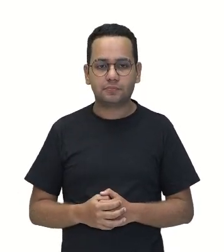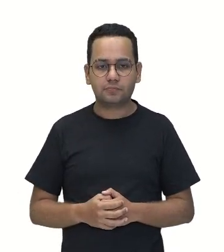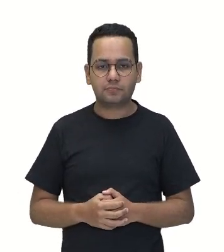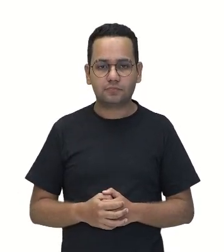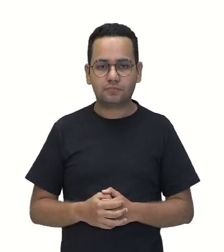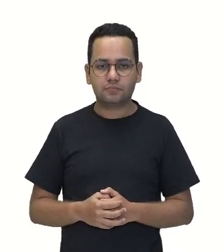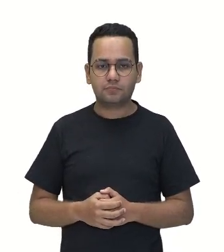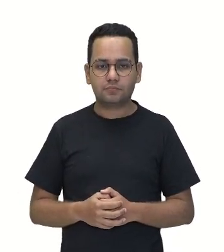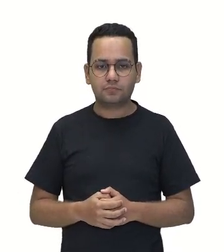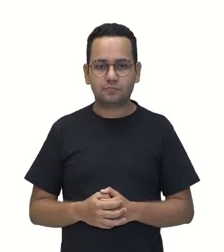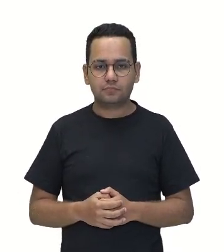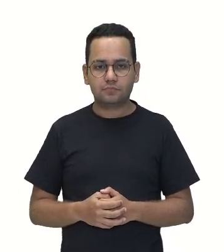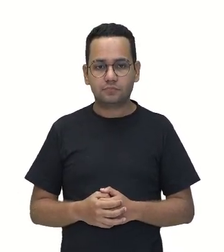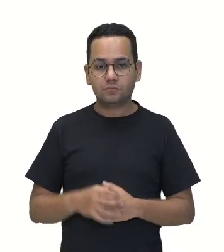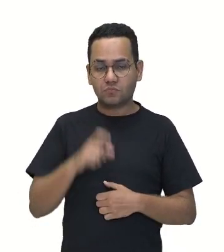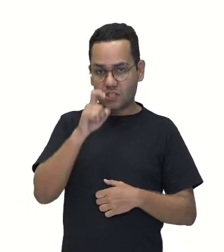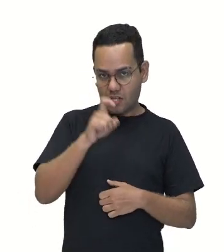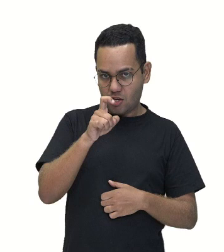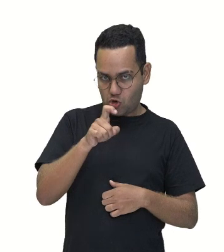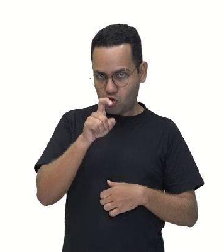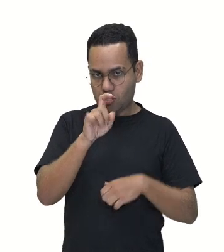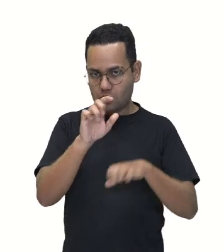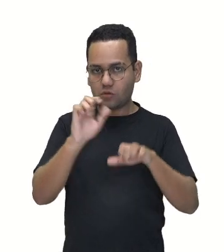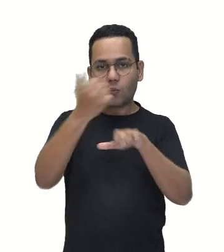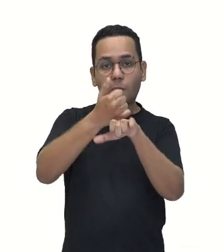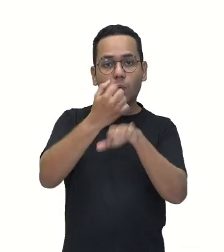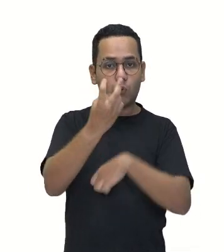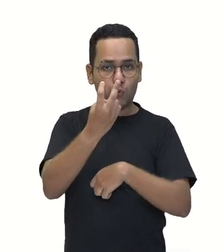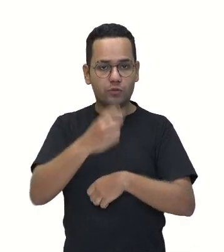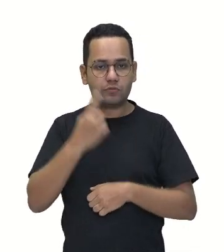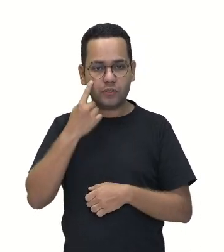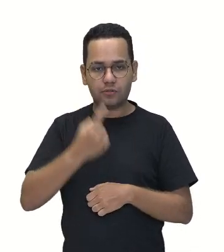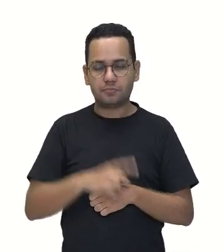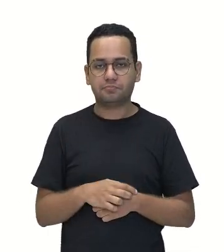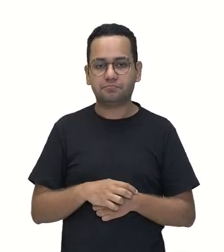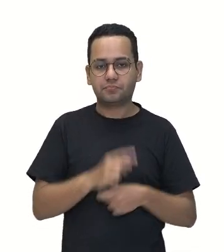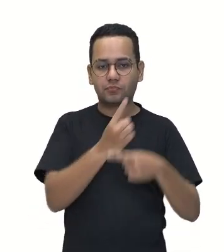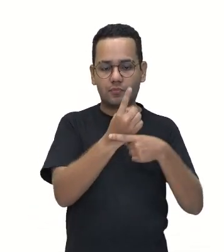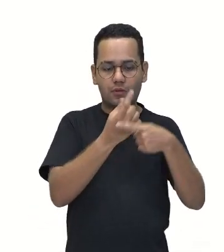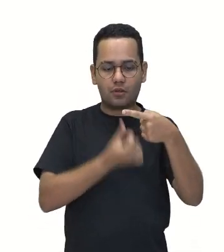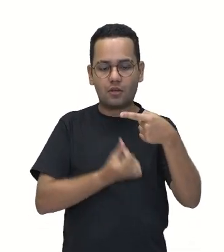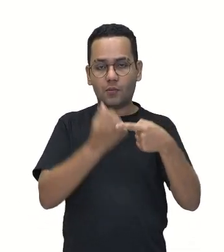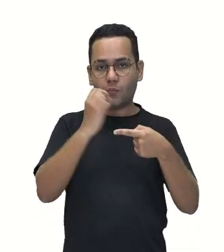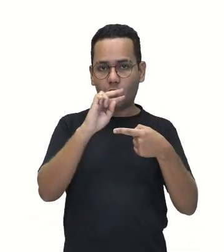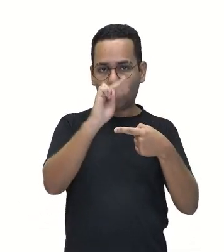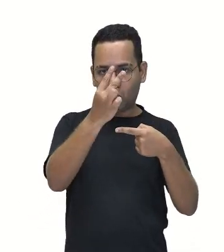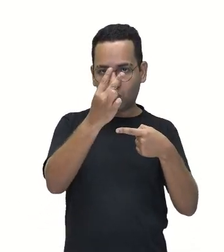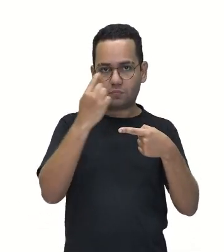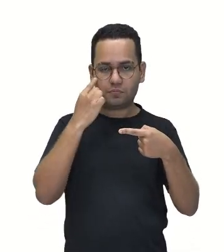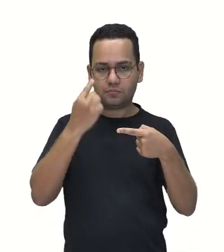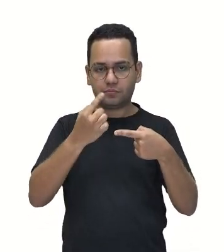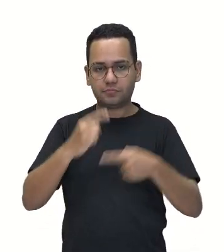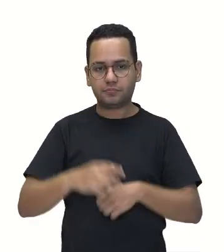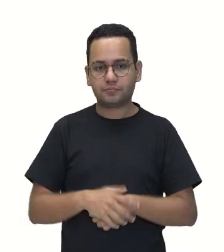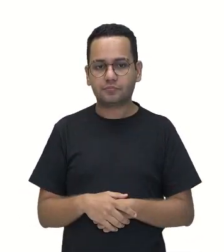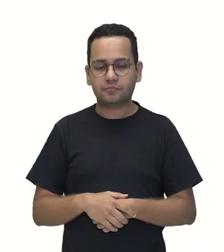2 então no lugar de X Vamos colocar aqui 2 para ver o que que acontece então eu vou ter